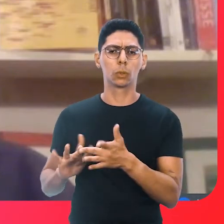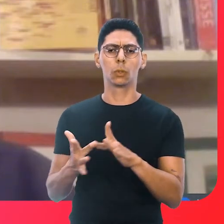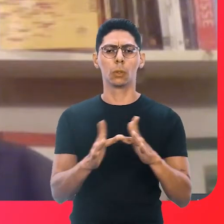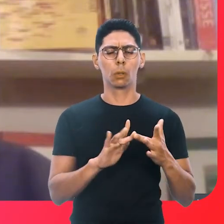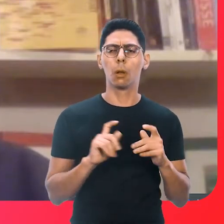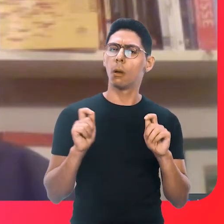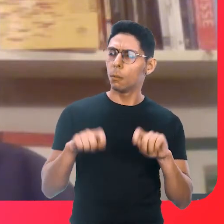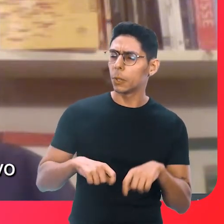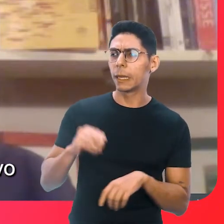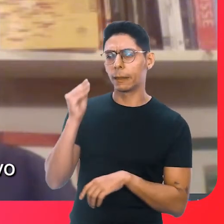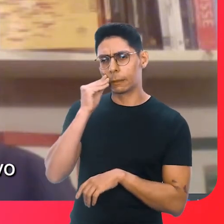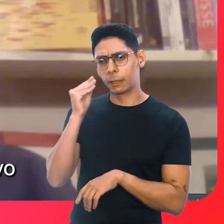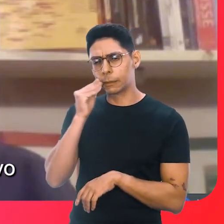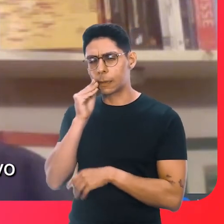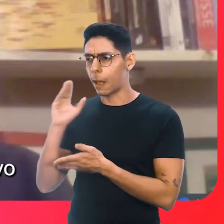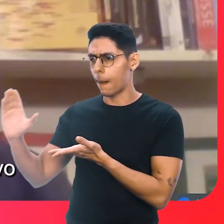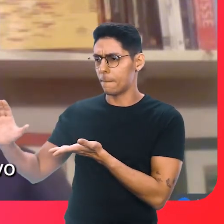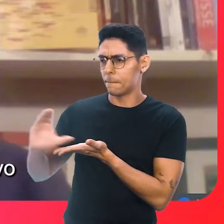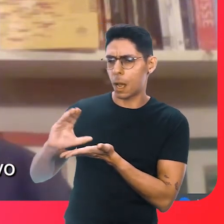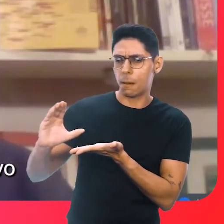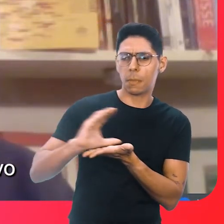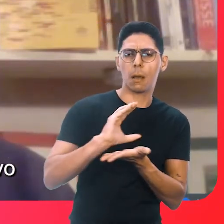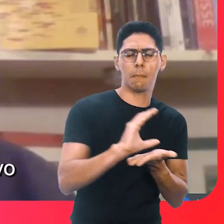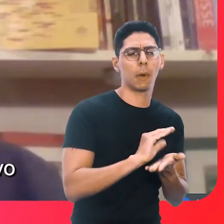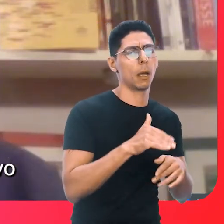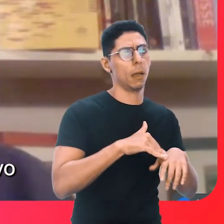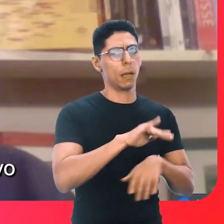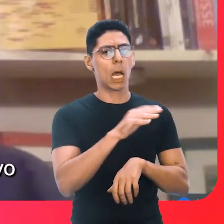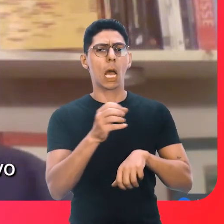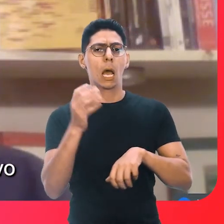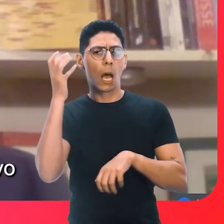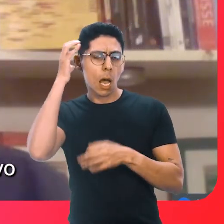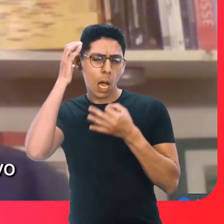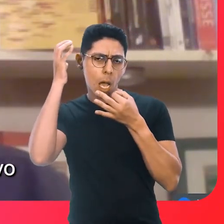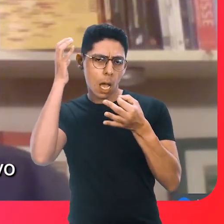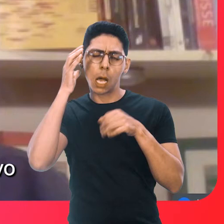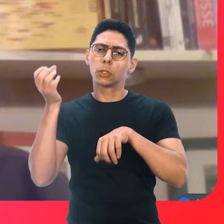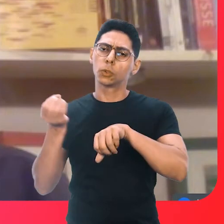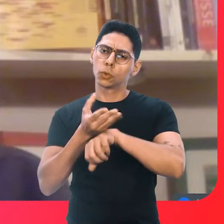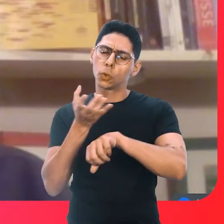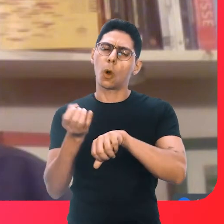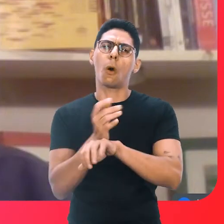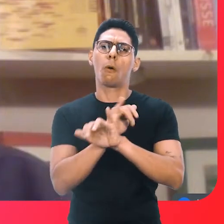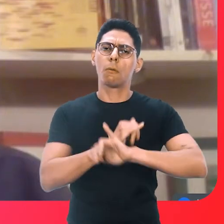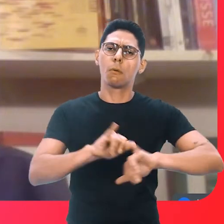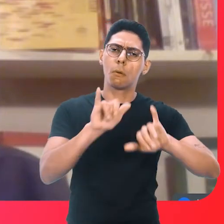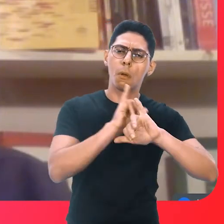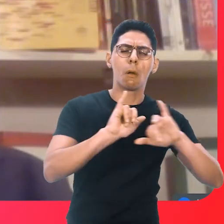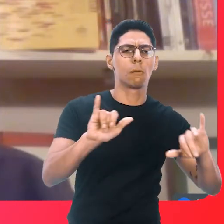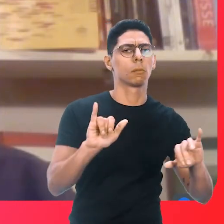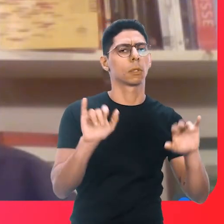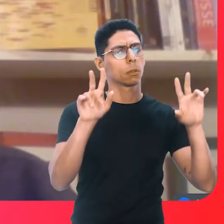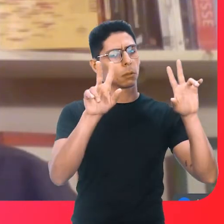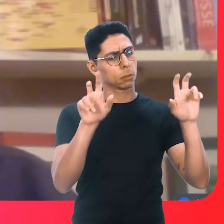conseguir patrocinadores, conseguir novas rádios para veicular o Minuto, fazia